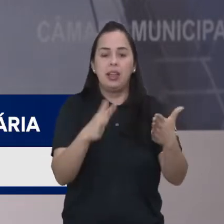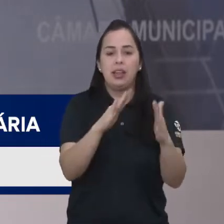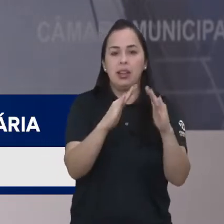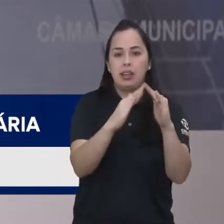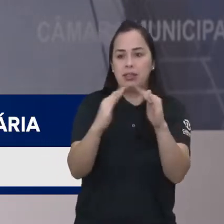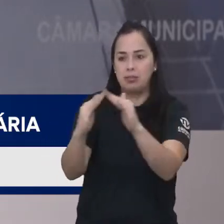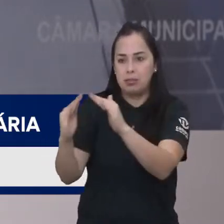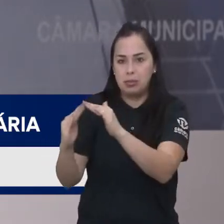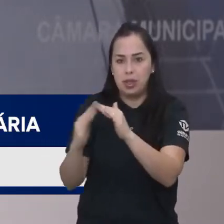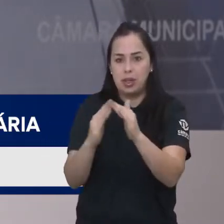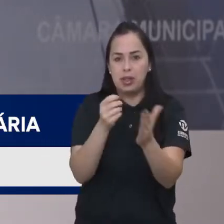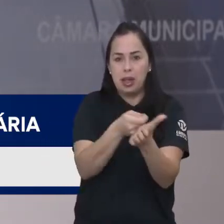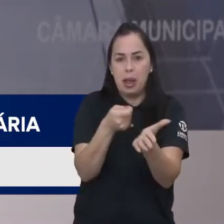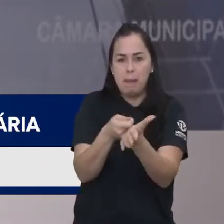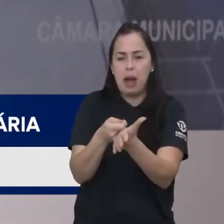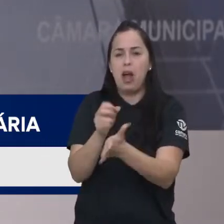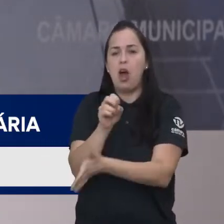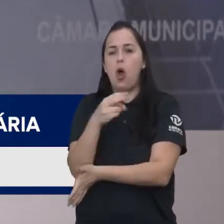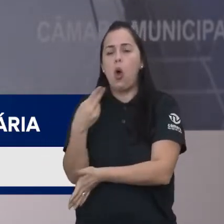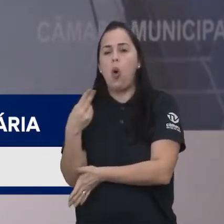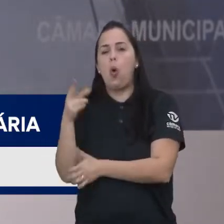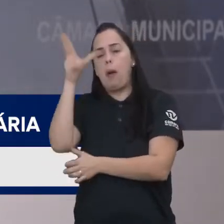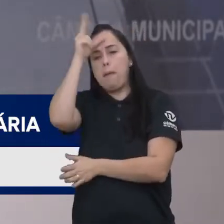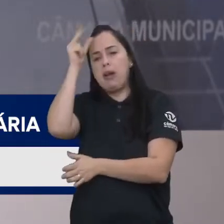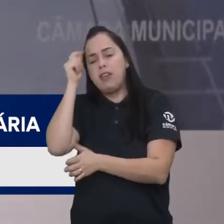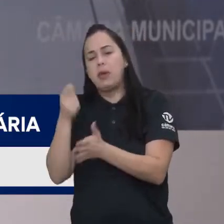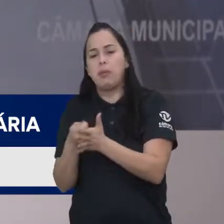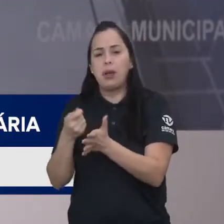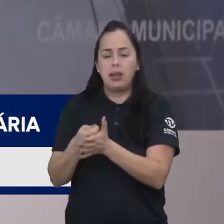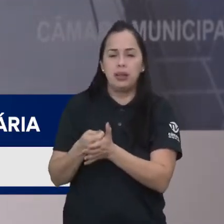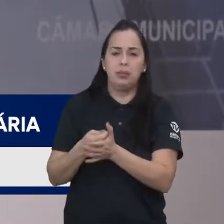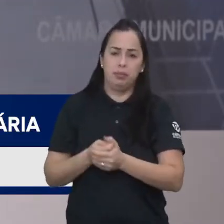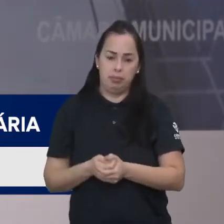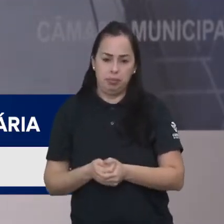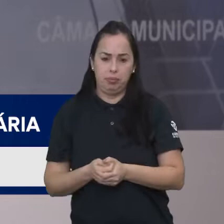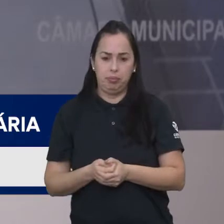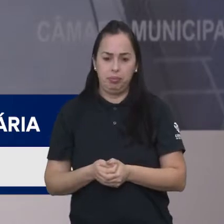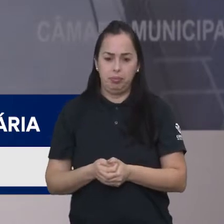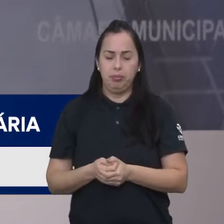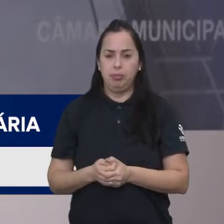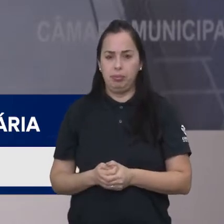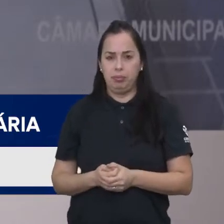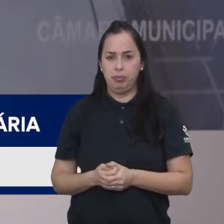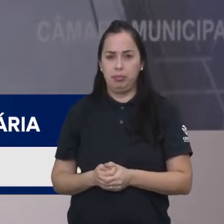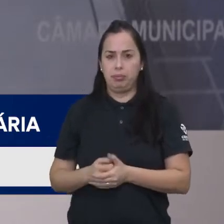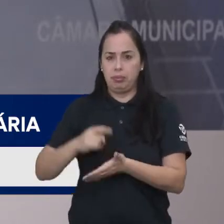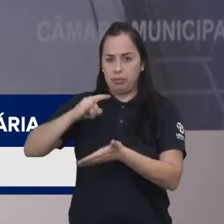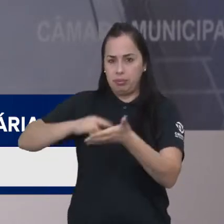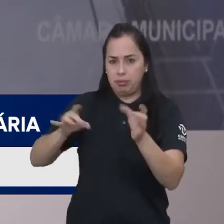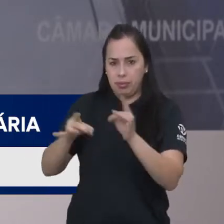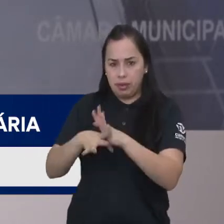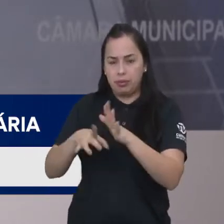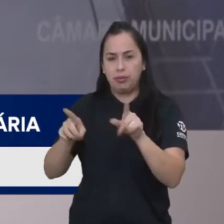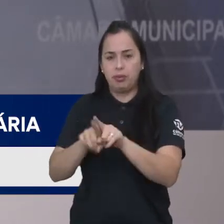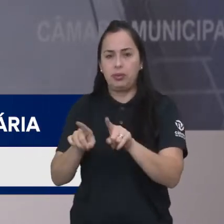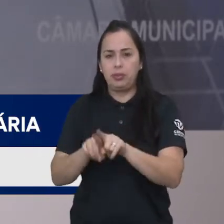paga é o poder público. O município que eu falo pode ser também convênio com o Estado, com a União, etc. É o poder público que paga a regularização. E a regularização, todo mundo sabe